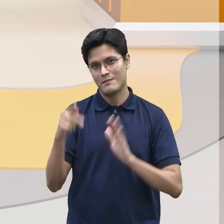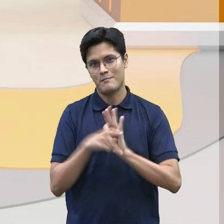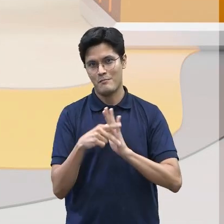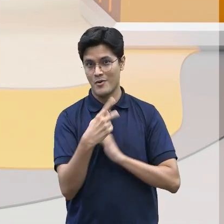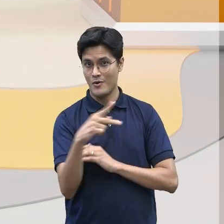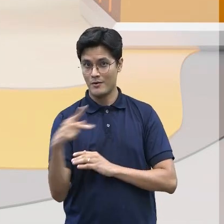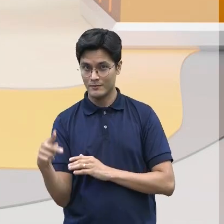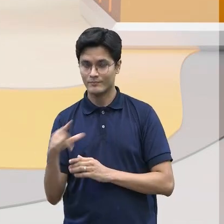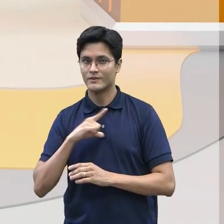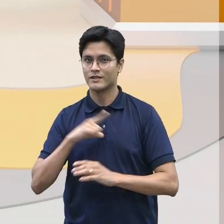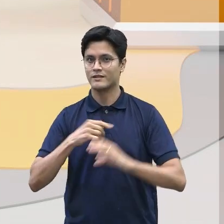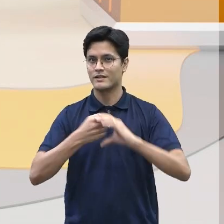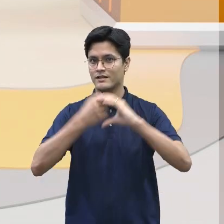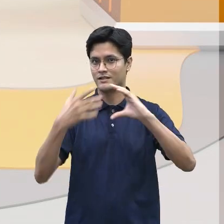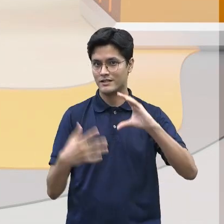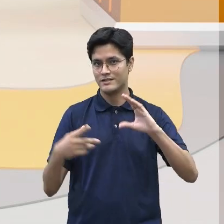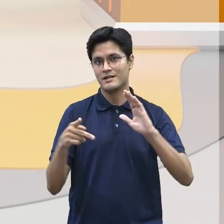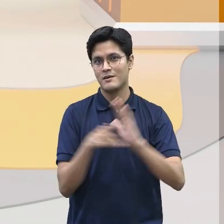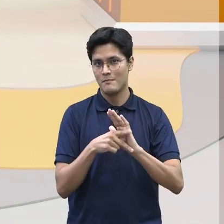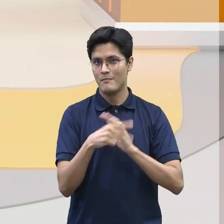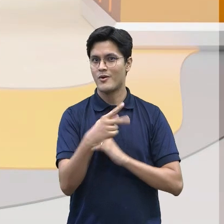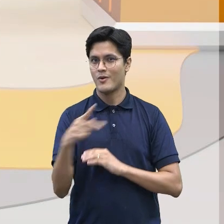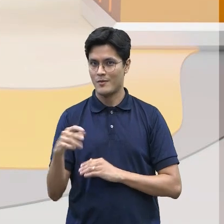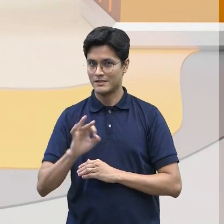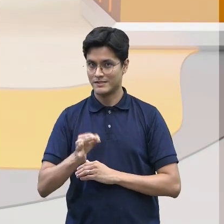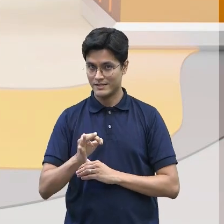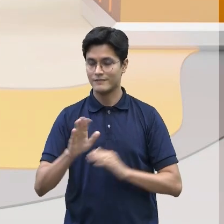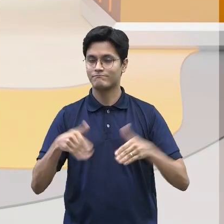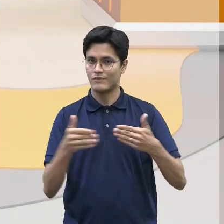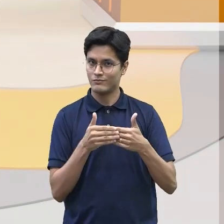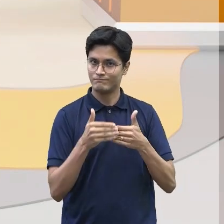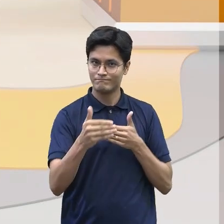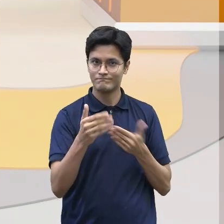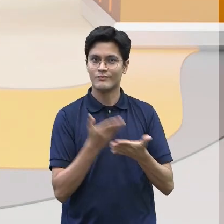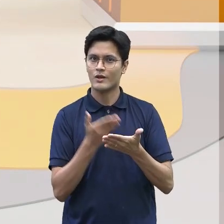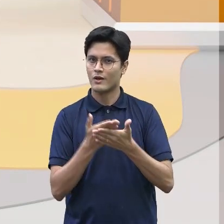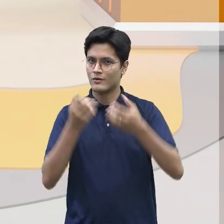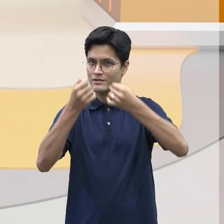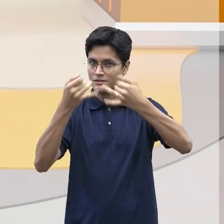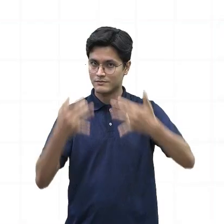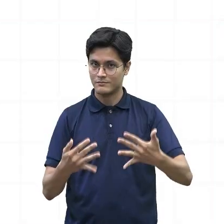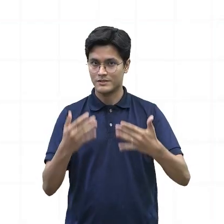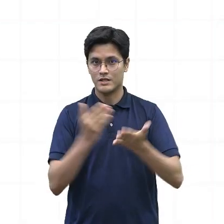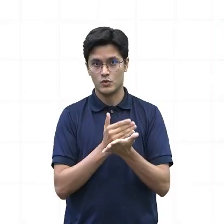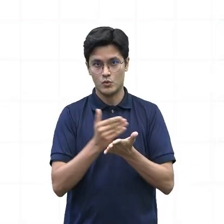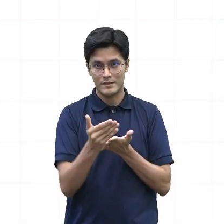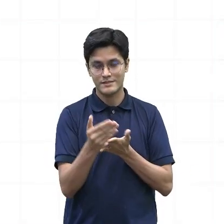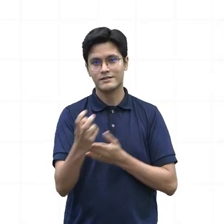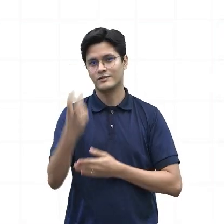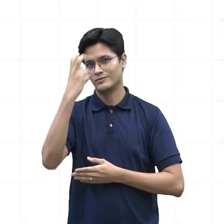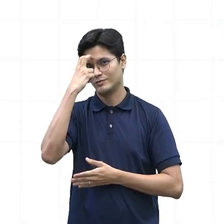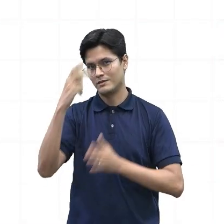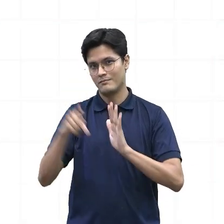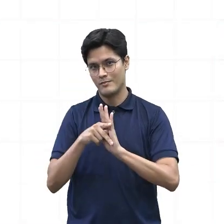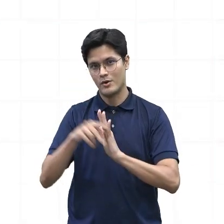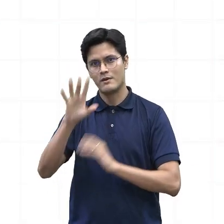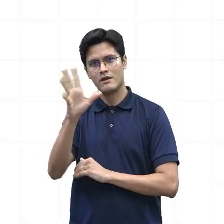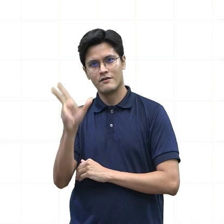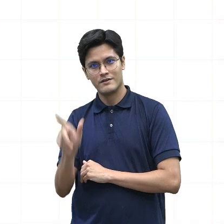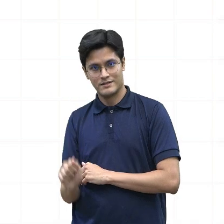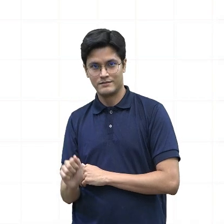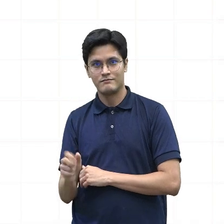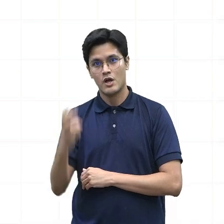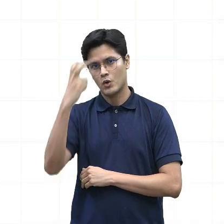diferenciadas e é isso que nós vamos retratar no decorrer desta aula. Começando com a cultura africana. A cultura